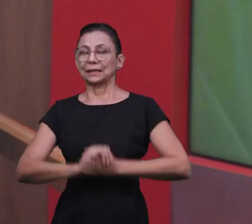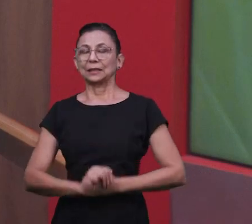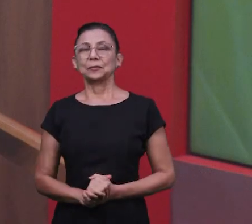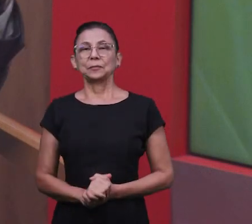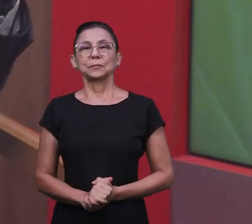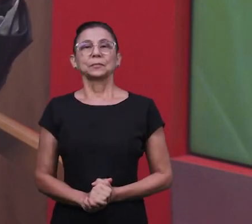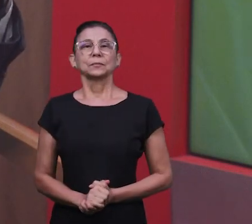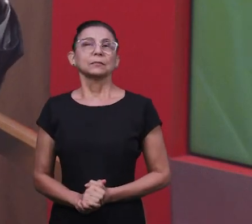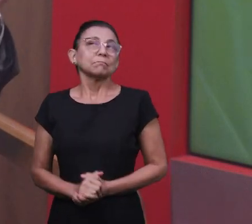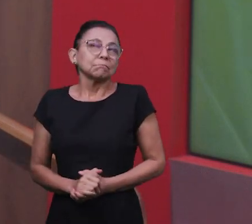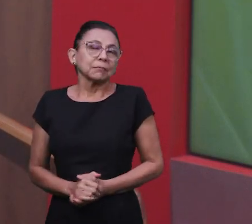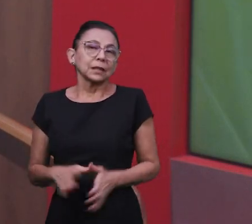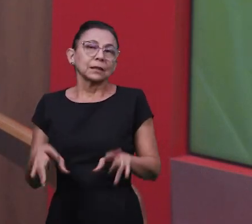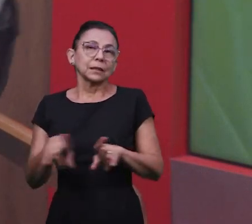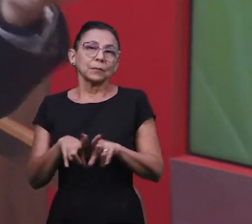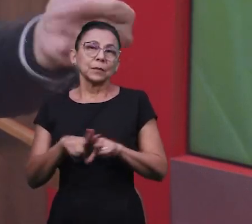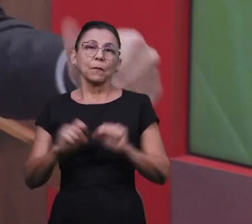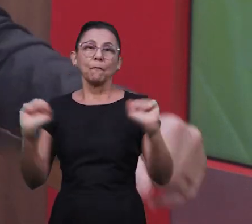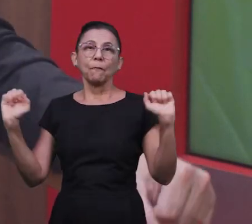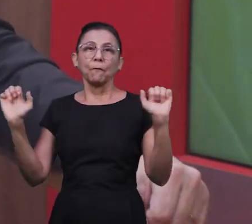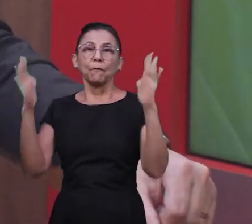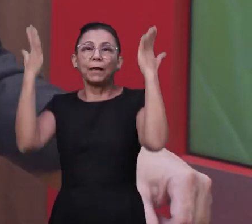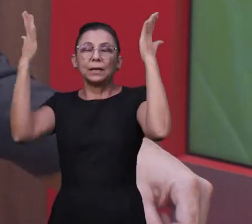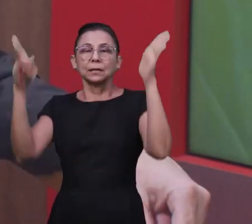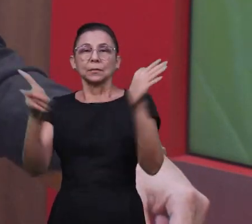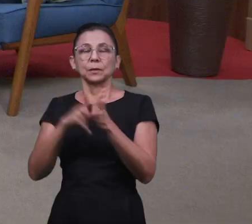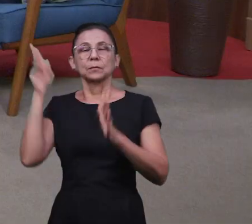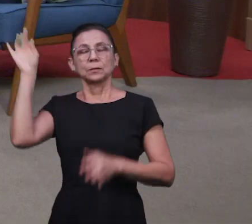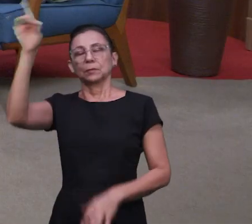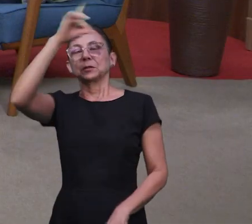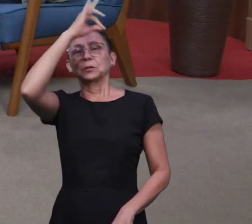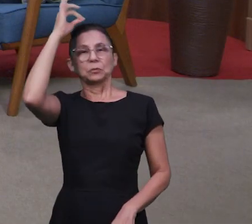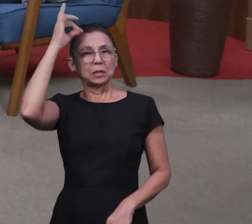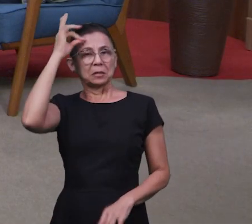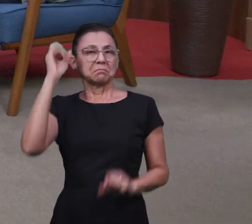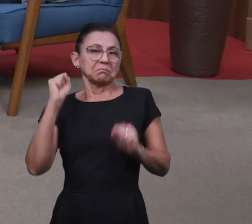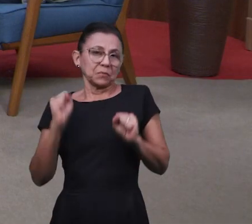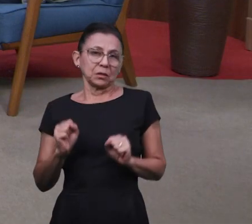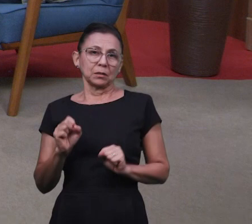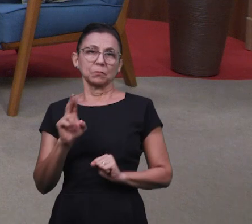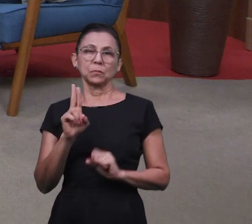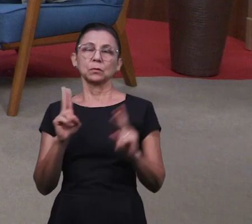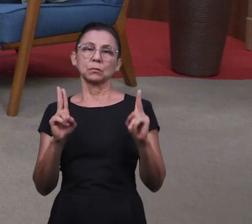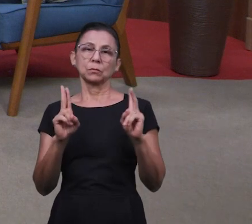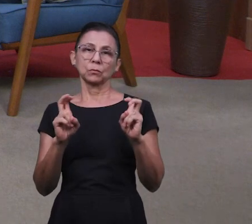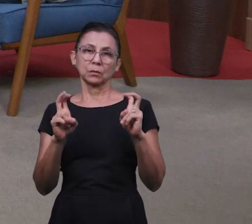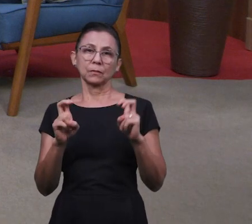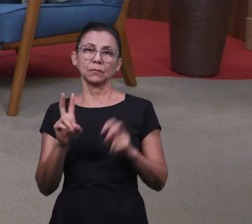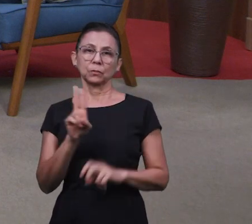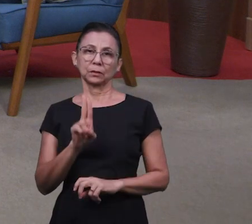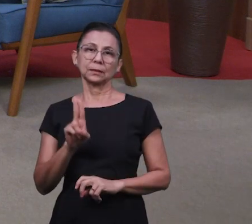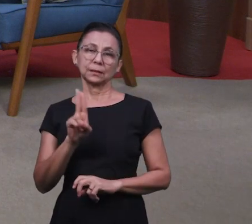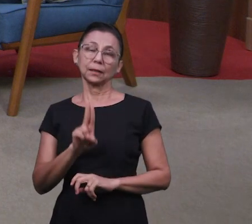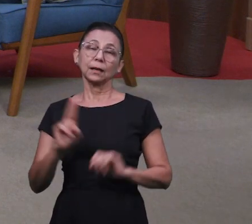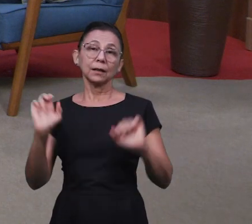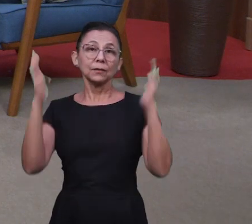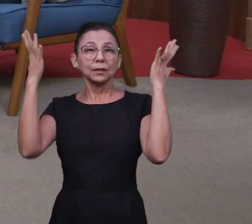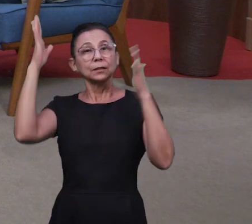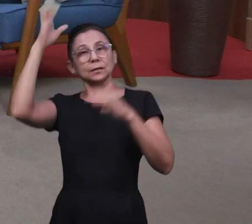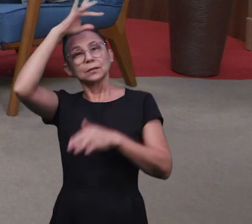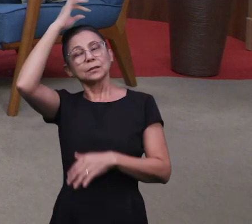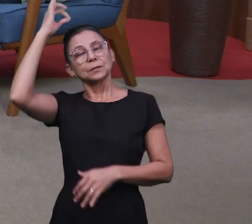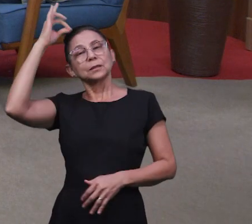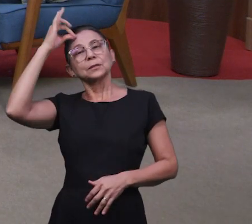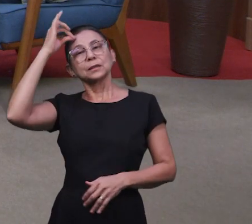banquete, podemos até chamar, é a festa do Espírito Santo. É, o banquete da salvação, né? A festa do Espírito Santo.